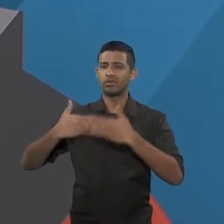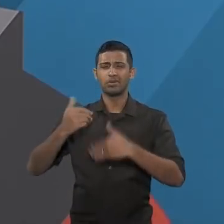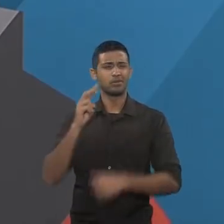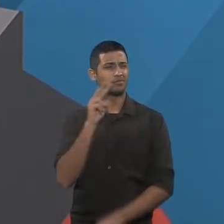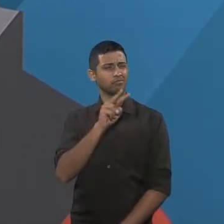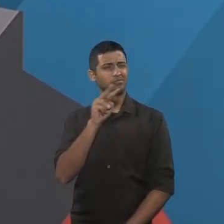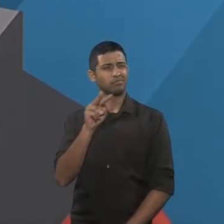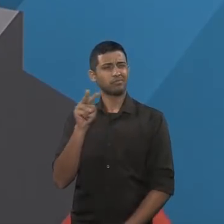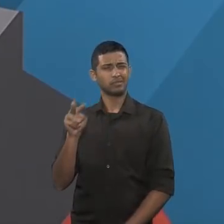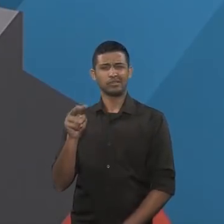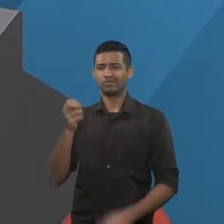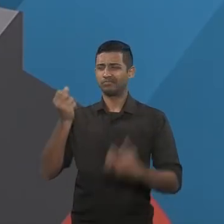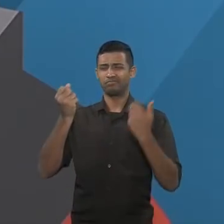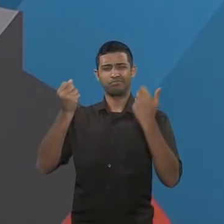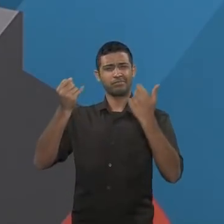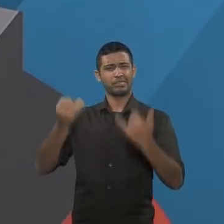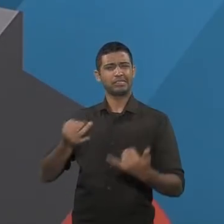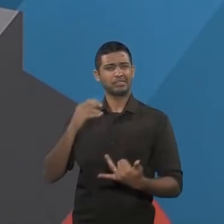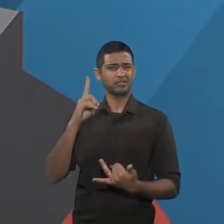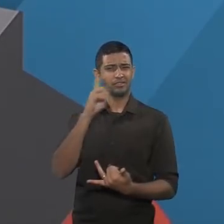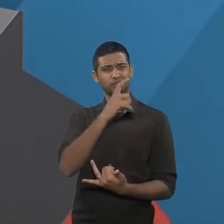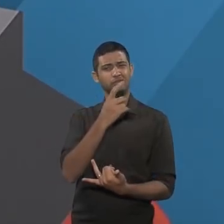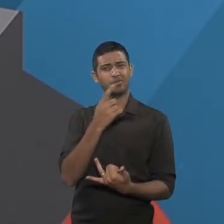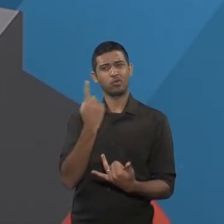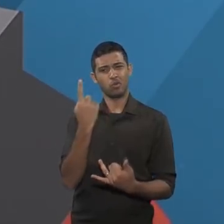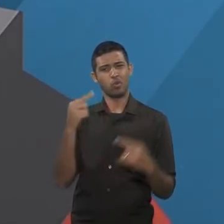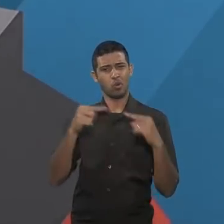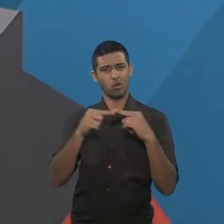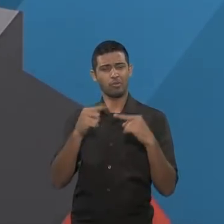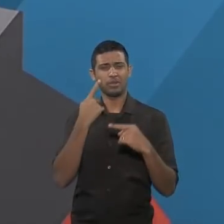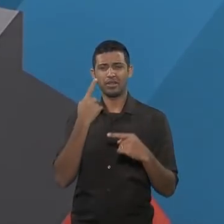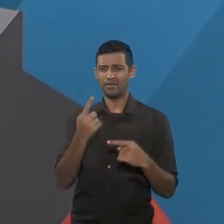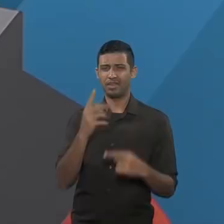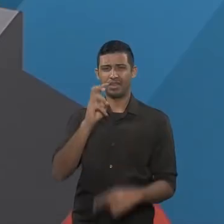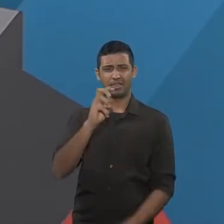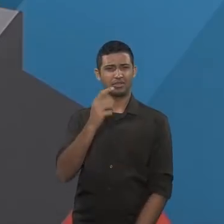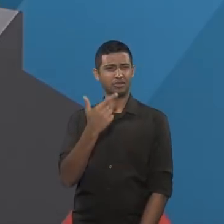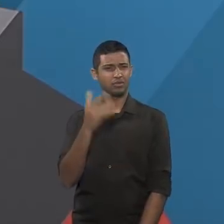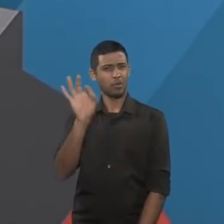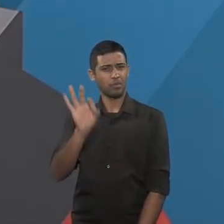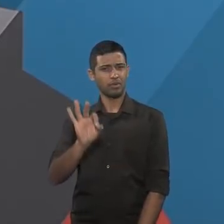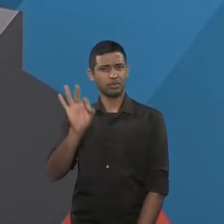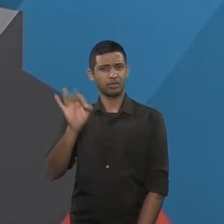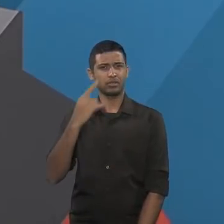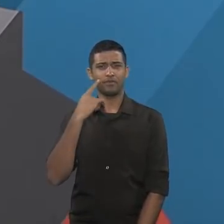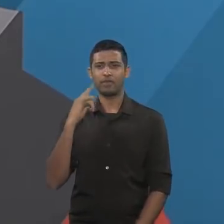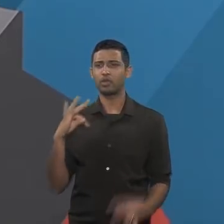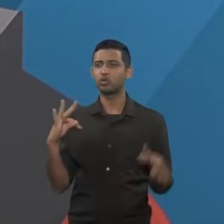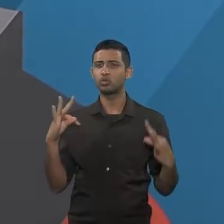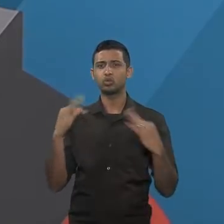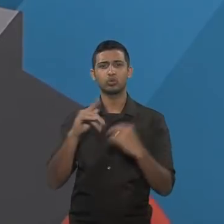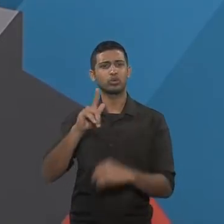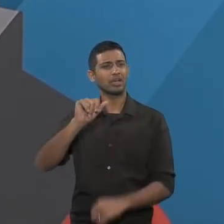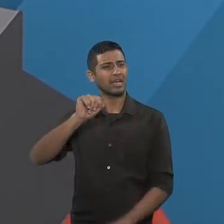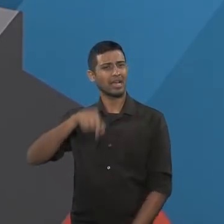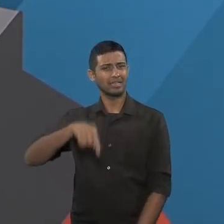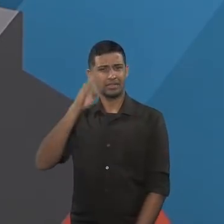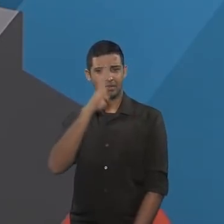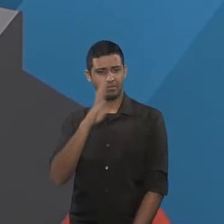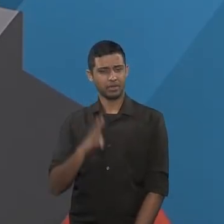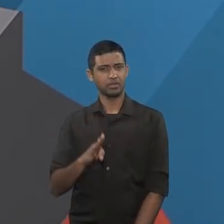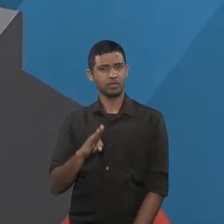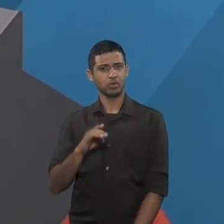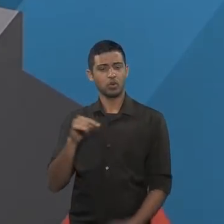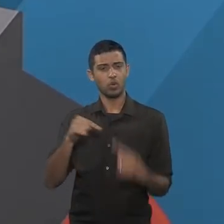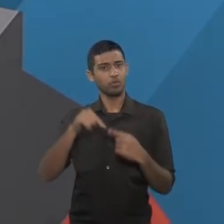são difíceis de explicar. Uma delas é essa questão. 52% de todo o gás produzido no Brasil é